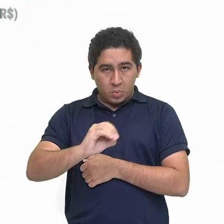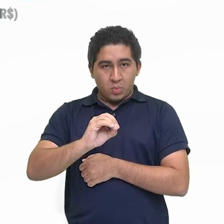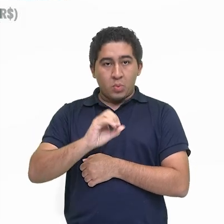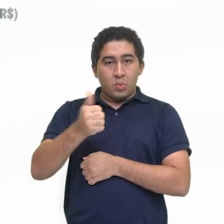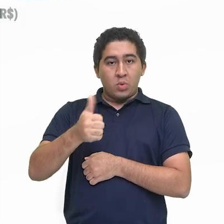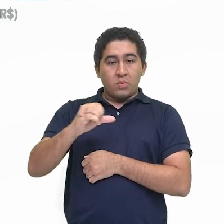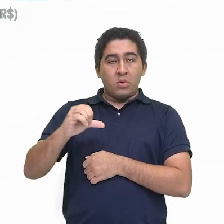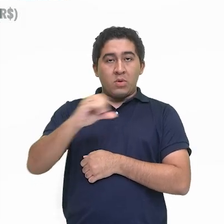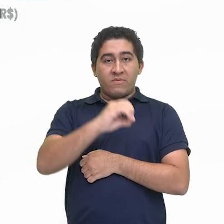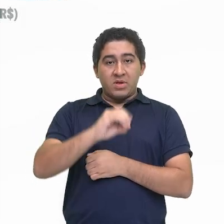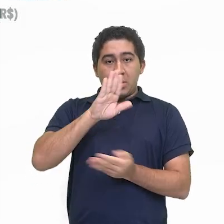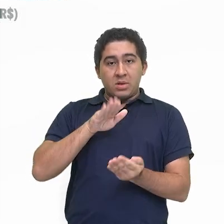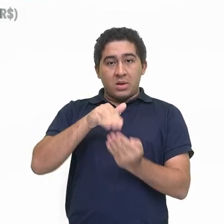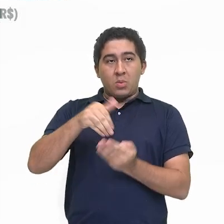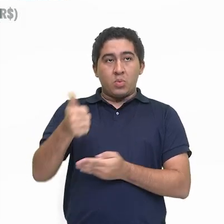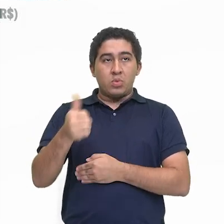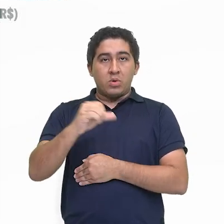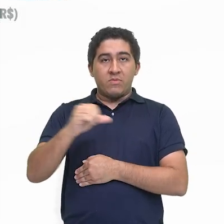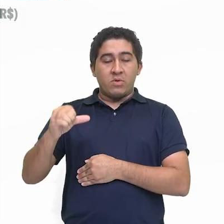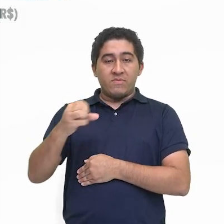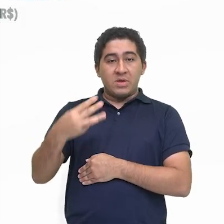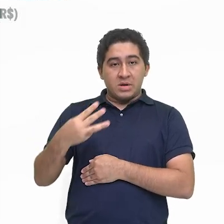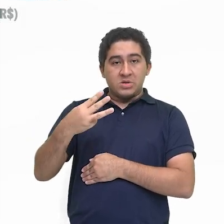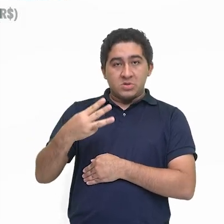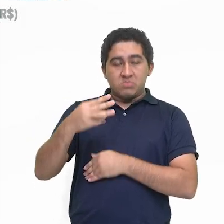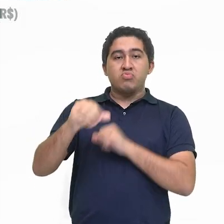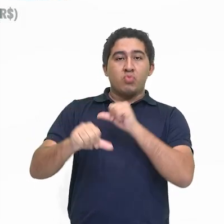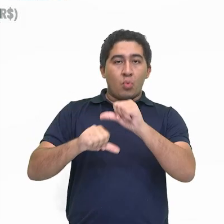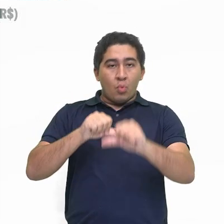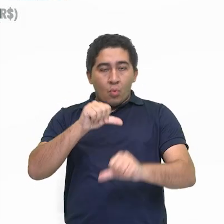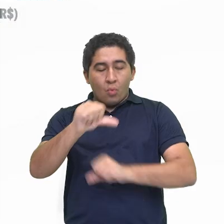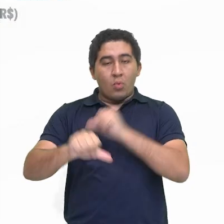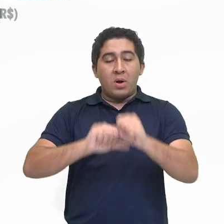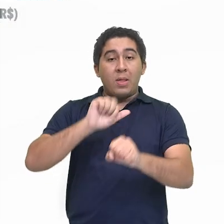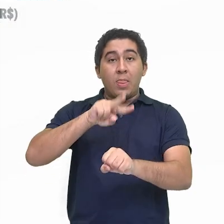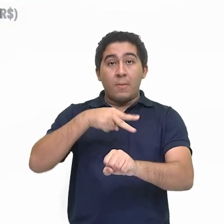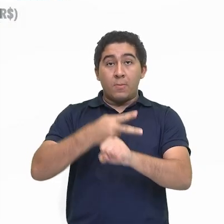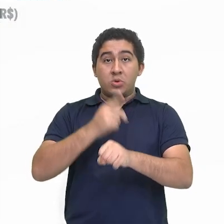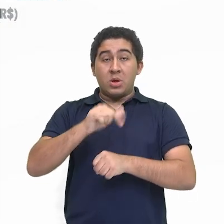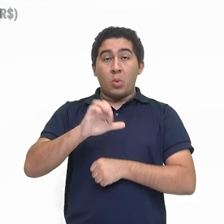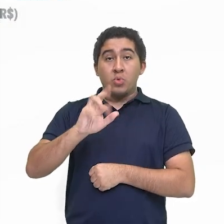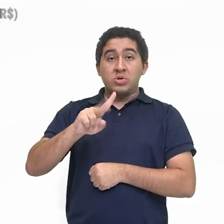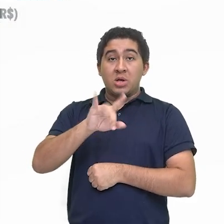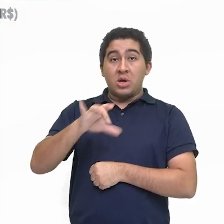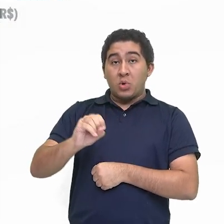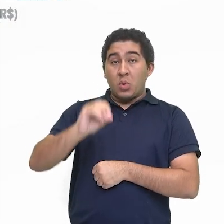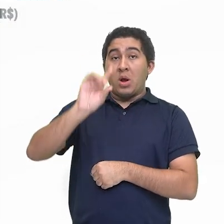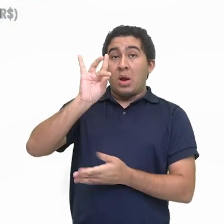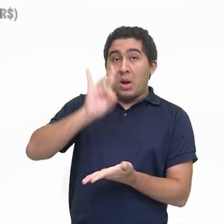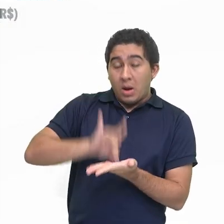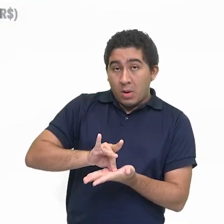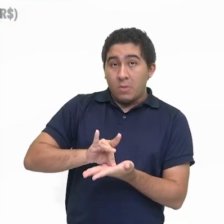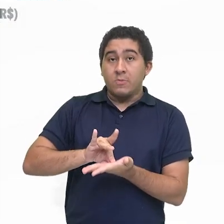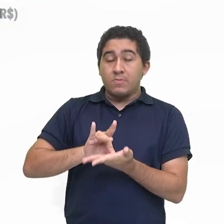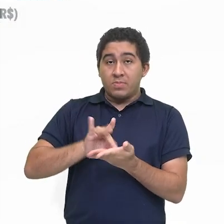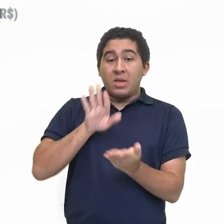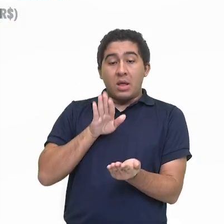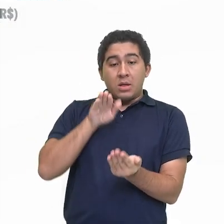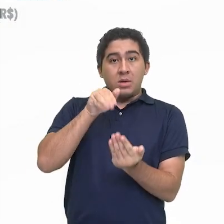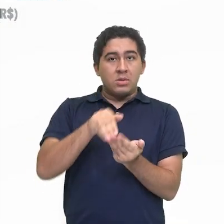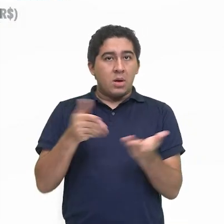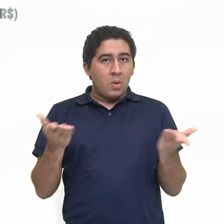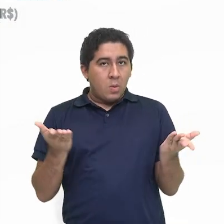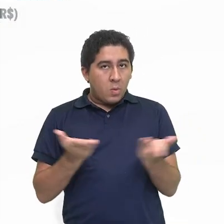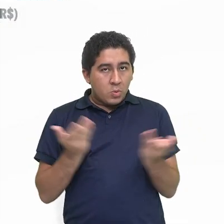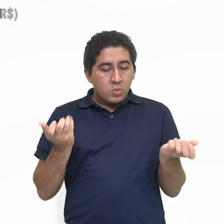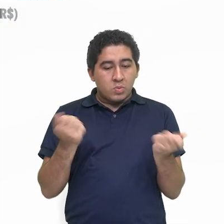a 1993. E por 11 meses, o Cruzeiro Real, até chegarmos à nossa moeda atual, que